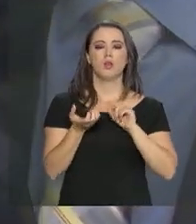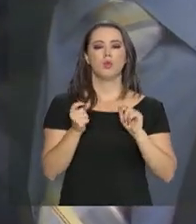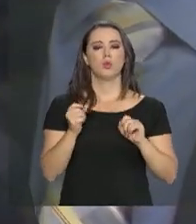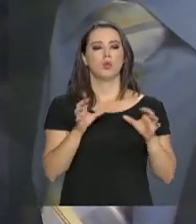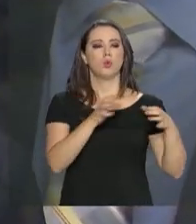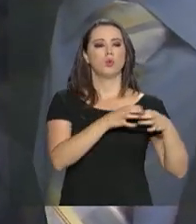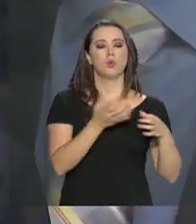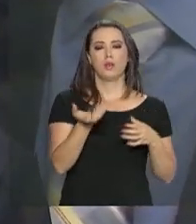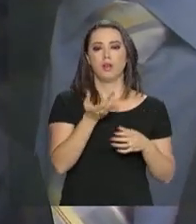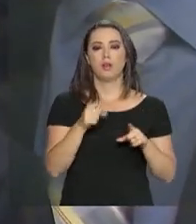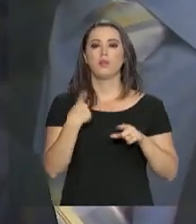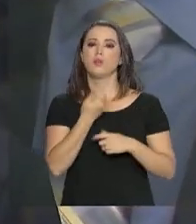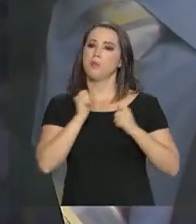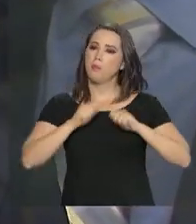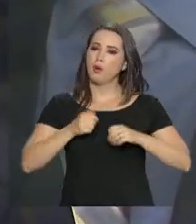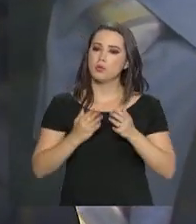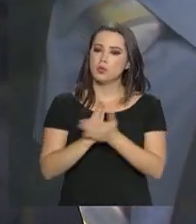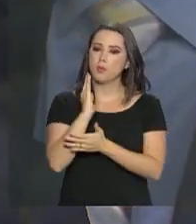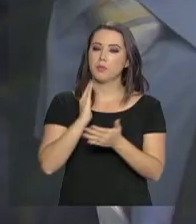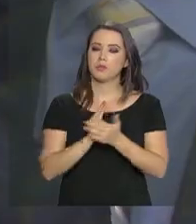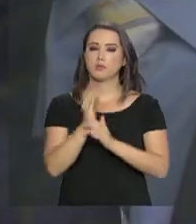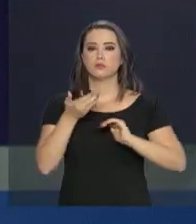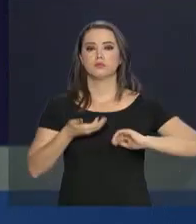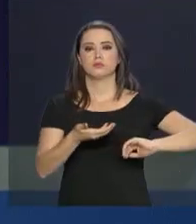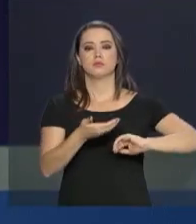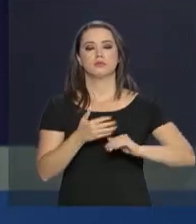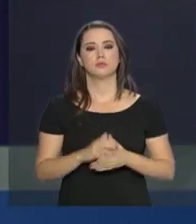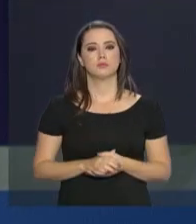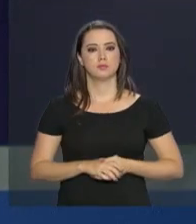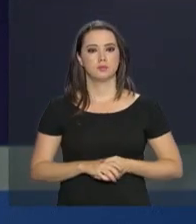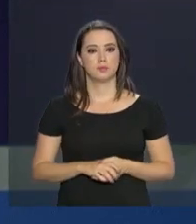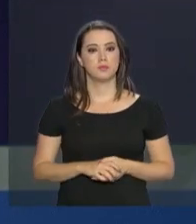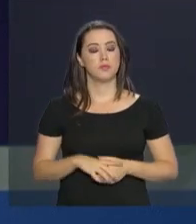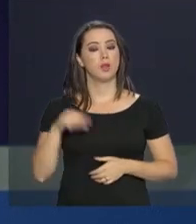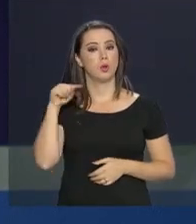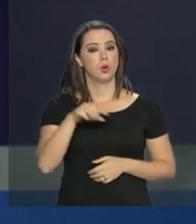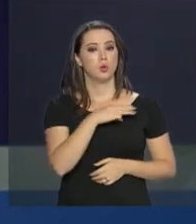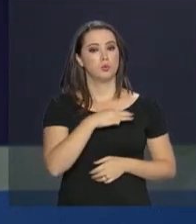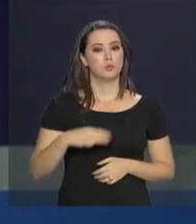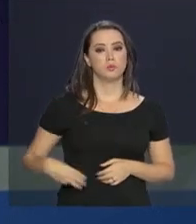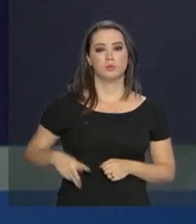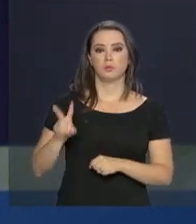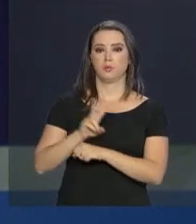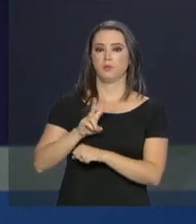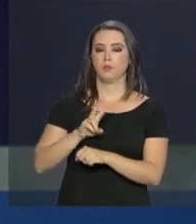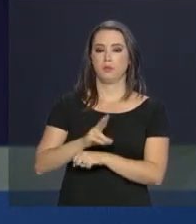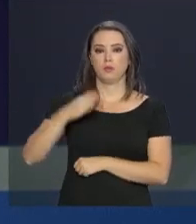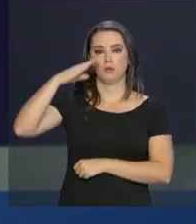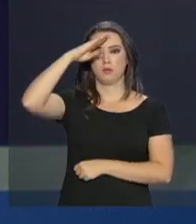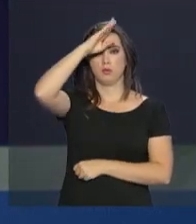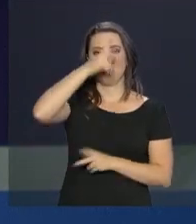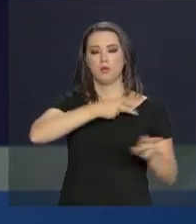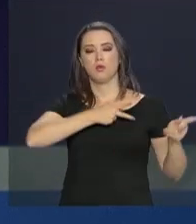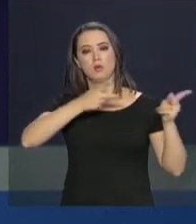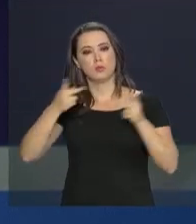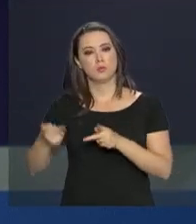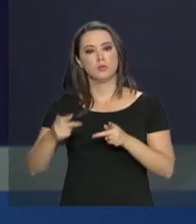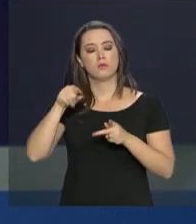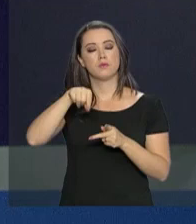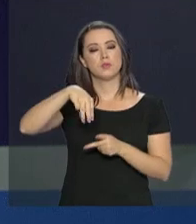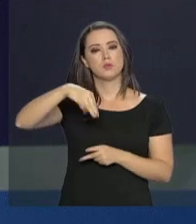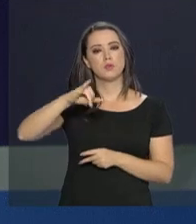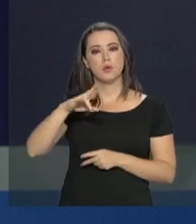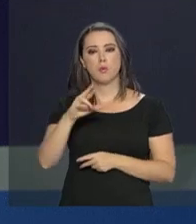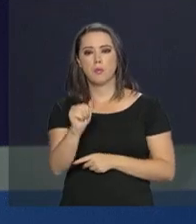equipe econômica quer, é aquilo que a gente pode aprovar na Câmara e no Senado. Ainda no Ministério da Defesa, Jair Bolsonaro visitou o comandante